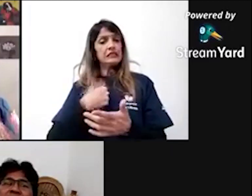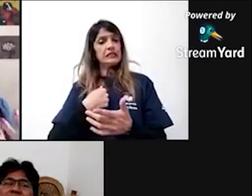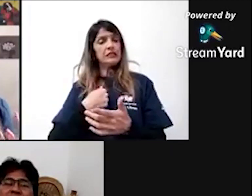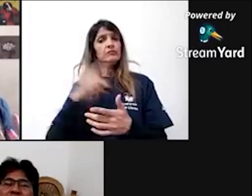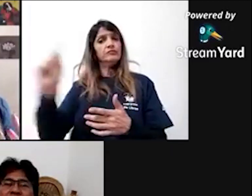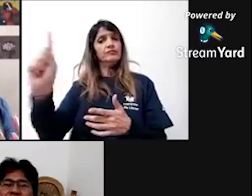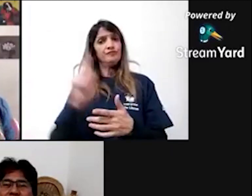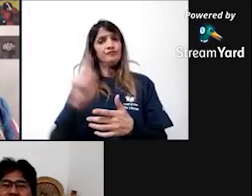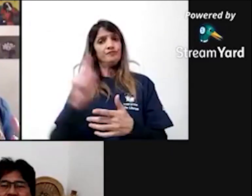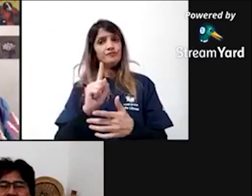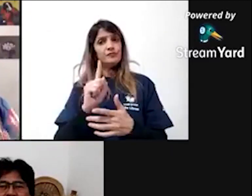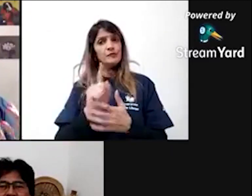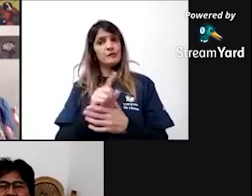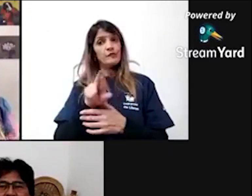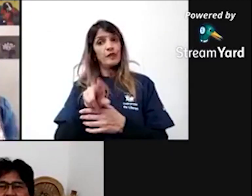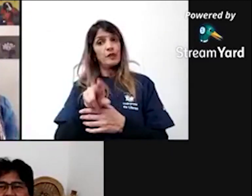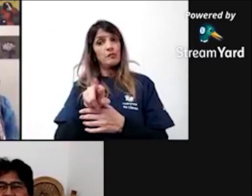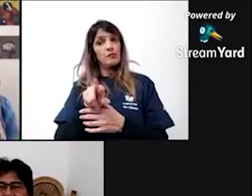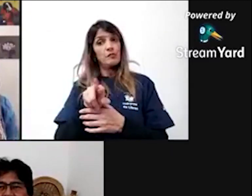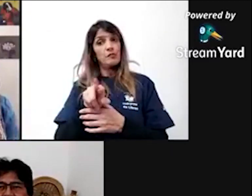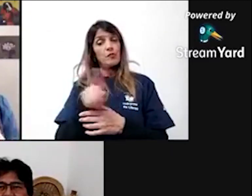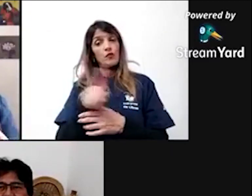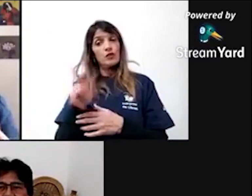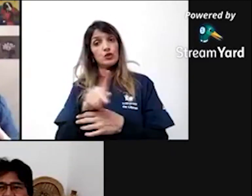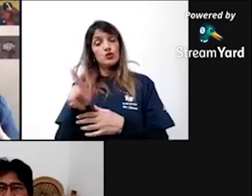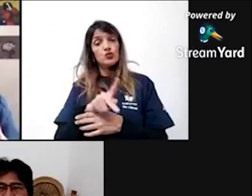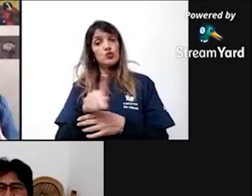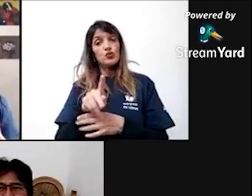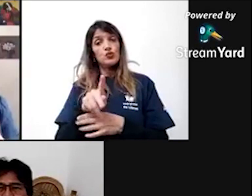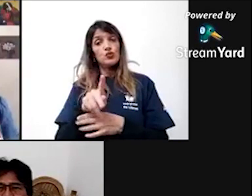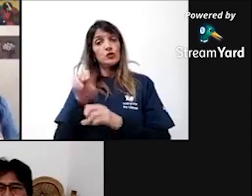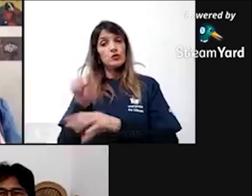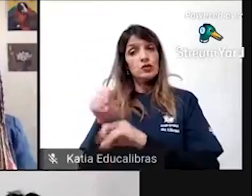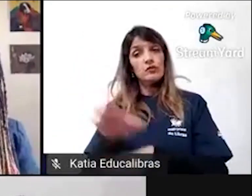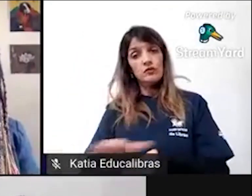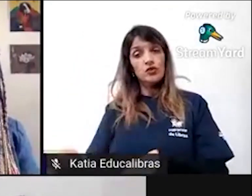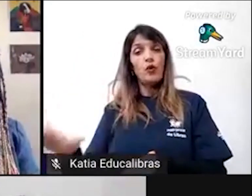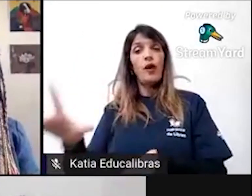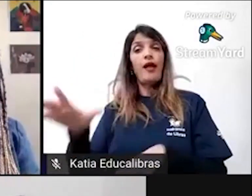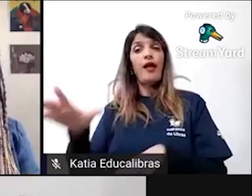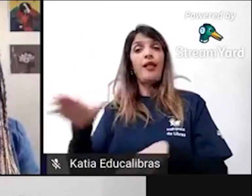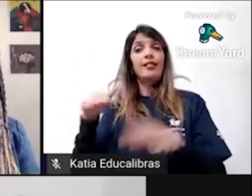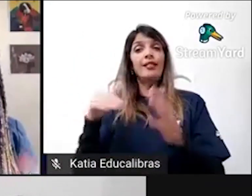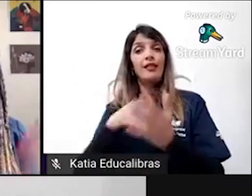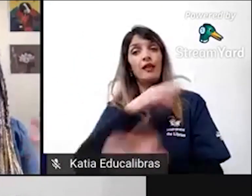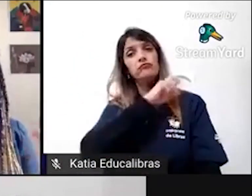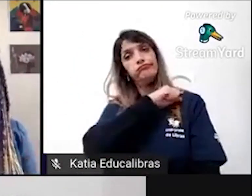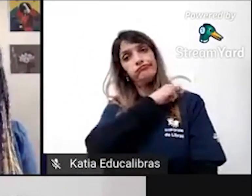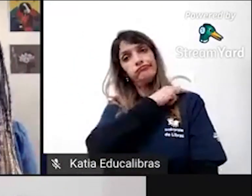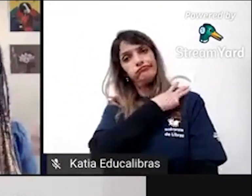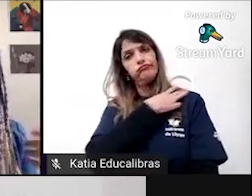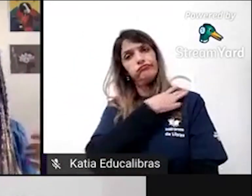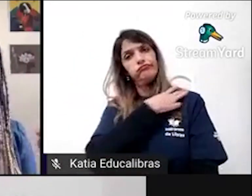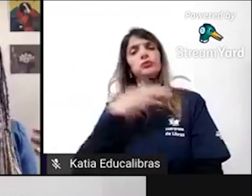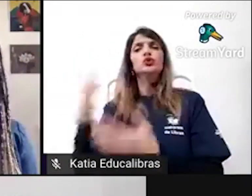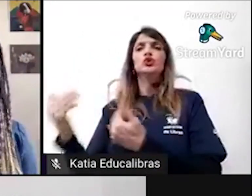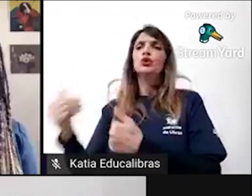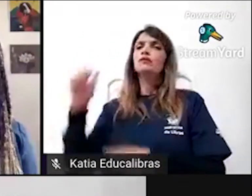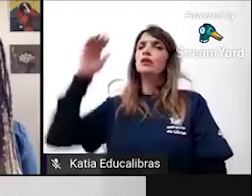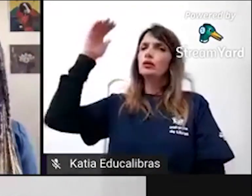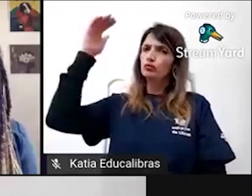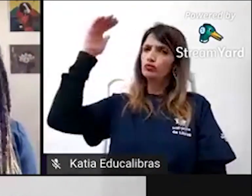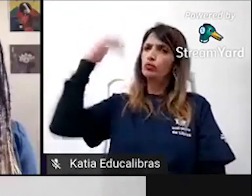minhas co-irmãs professoras de educação infantil e vamos pensar até o ensino médio, a educação de jovens e adultos. Nós não temos